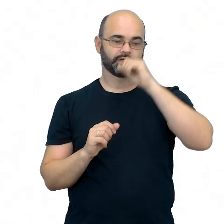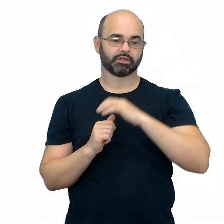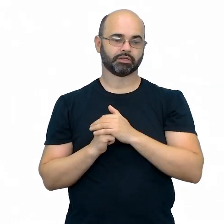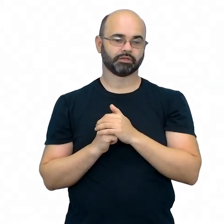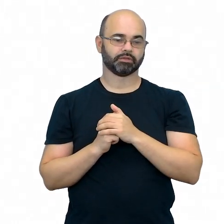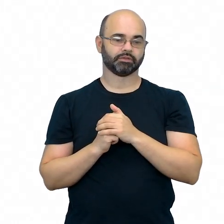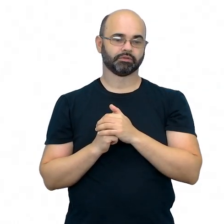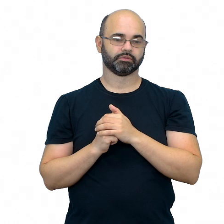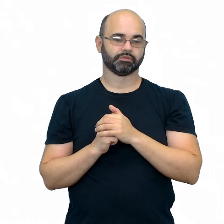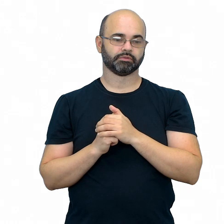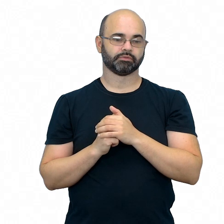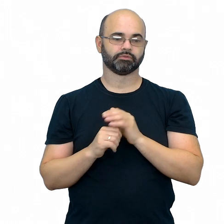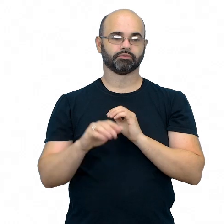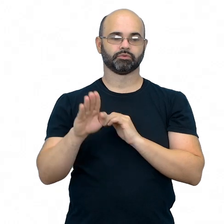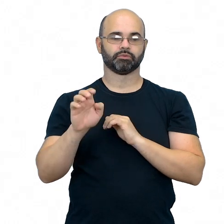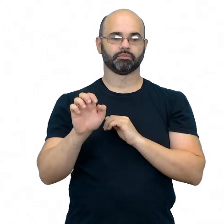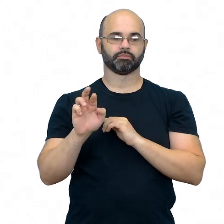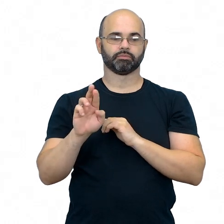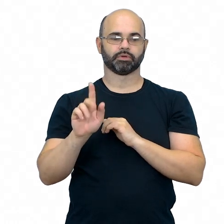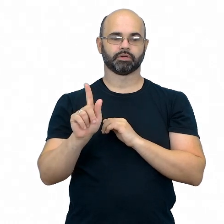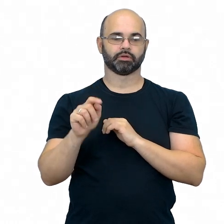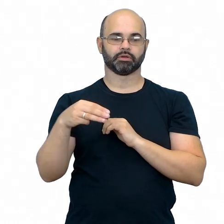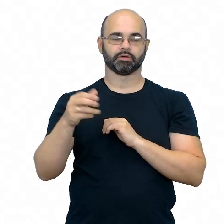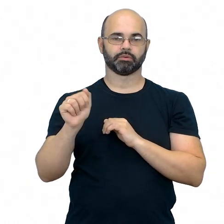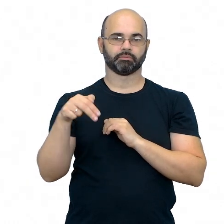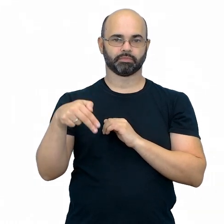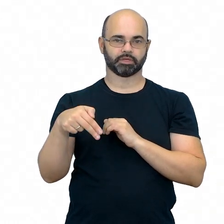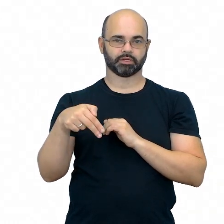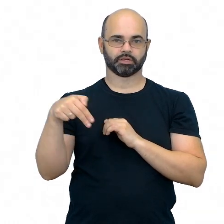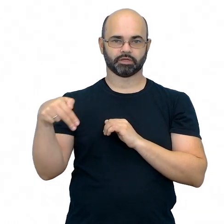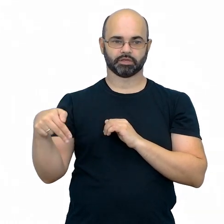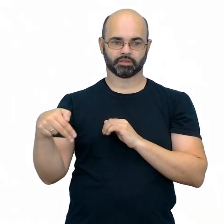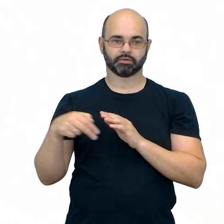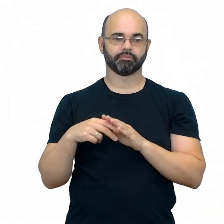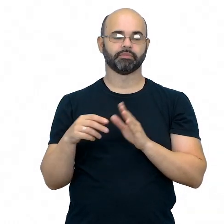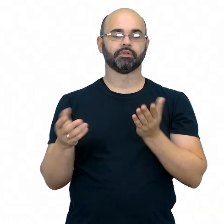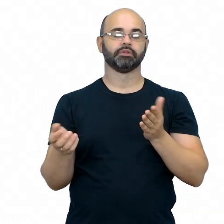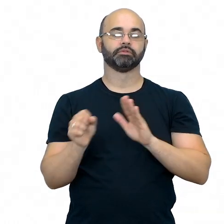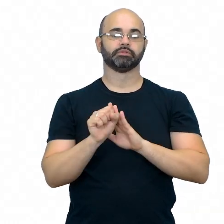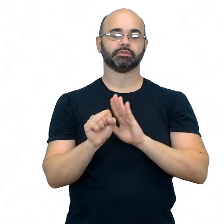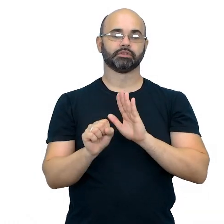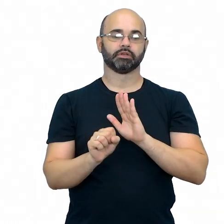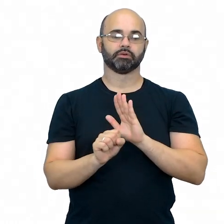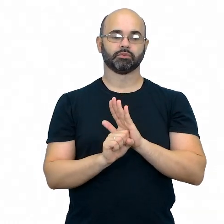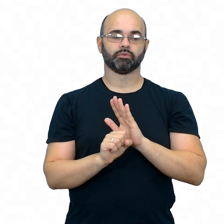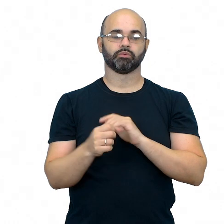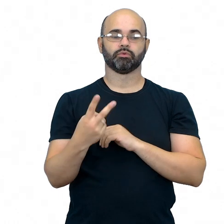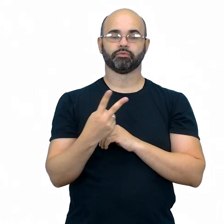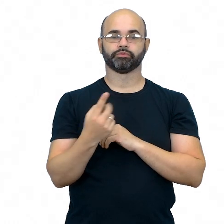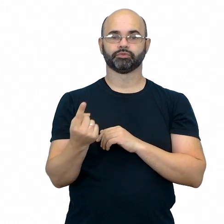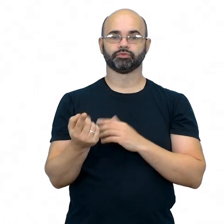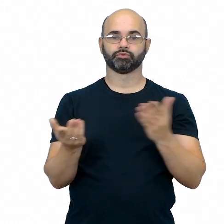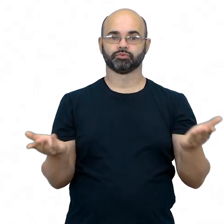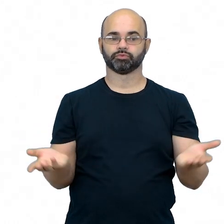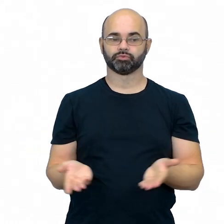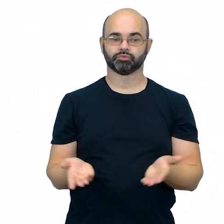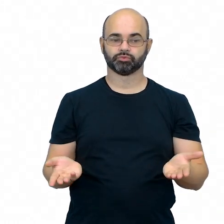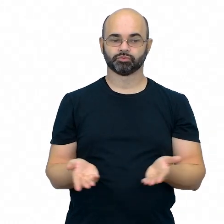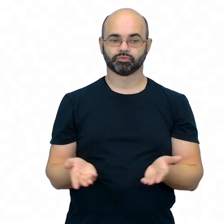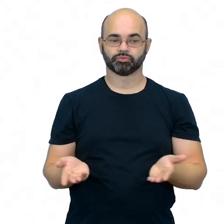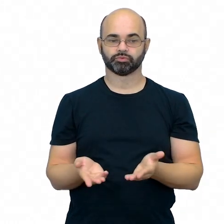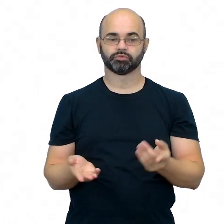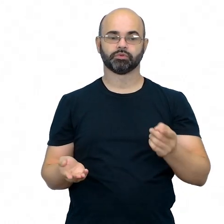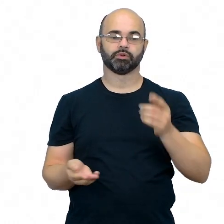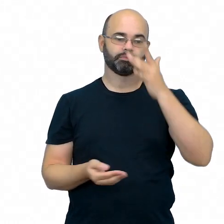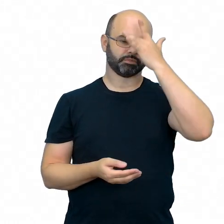essa é a diferenciação, essa educação diferenciada para o século XXI e o quanto isso impacta na aprendizagem desses